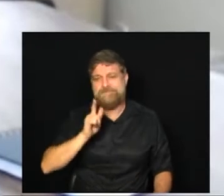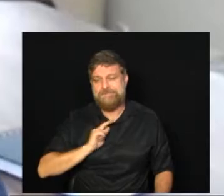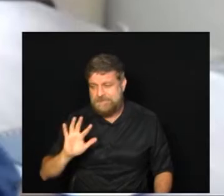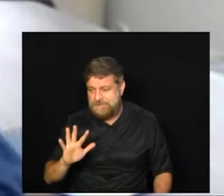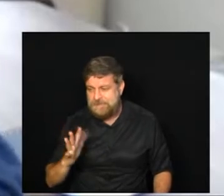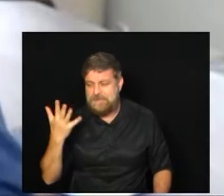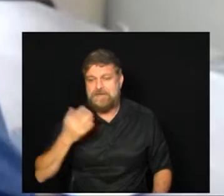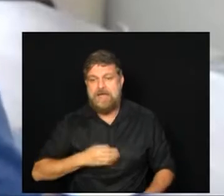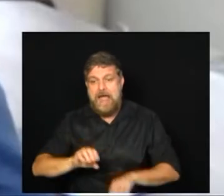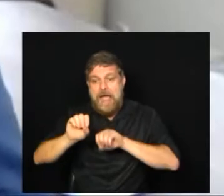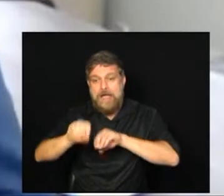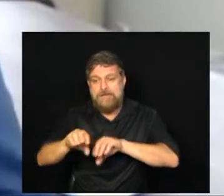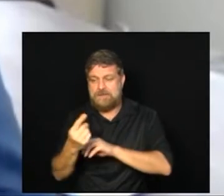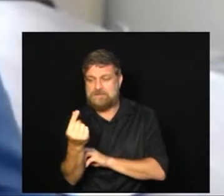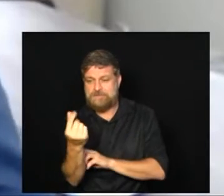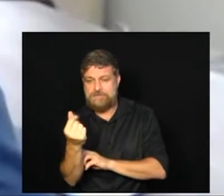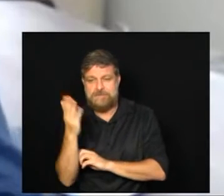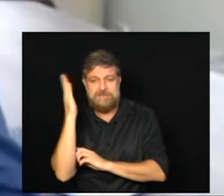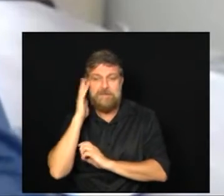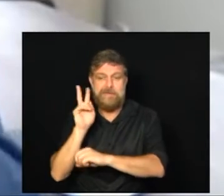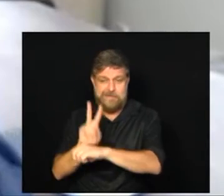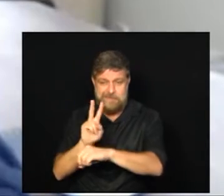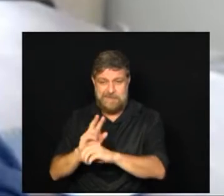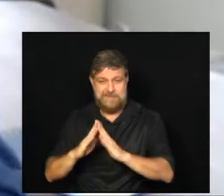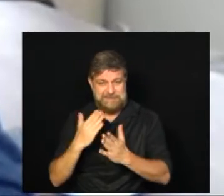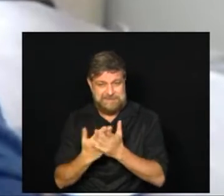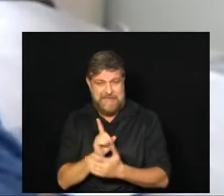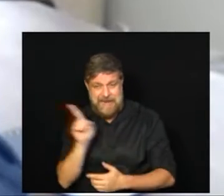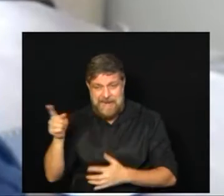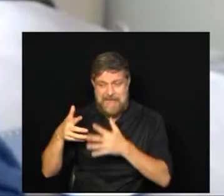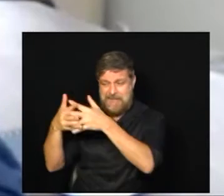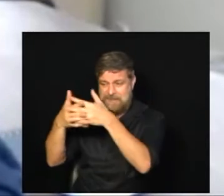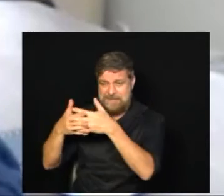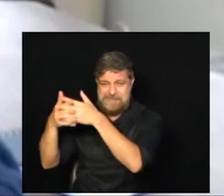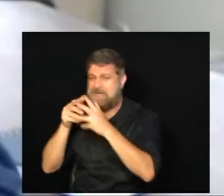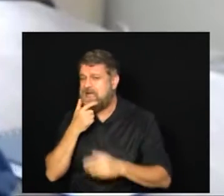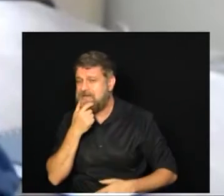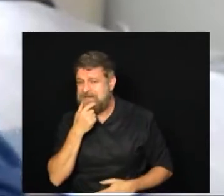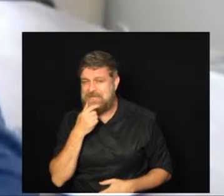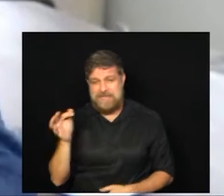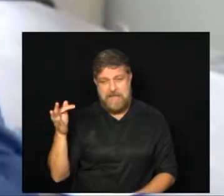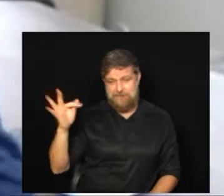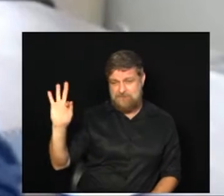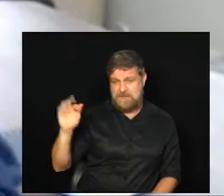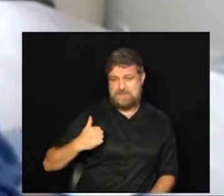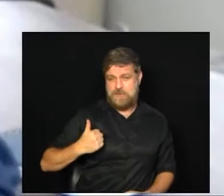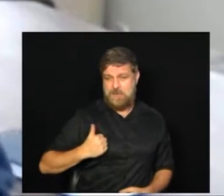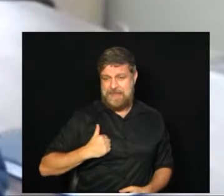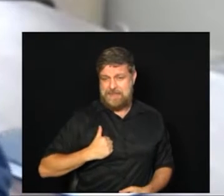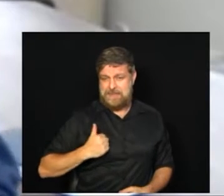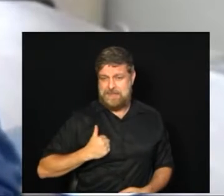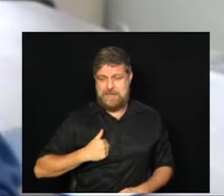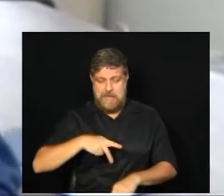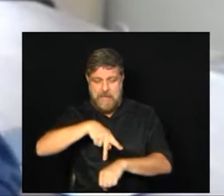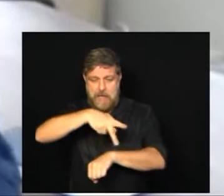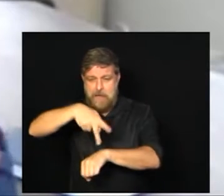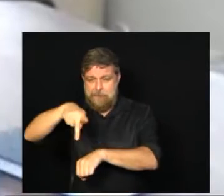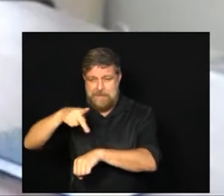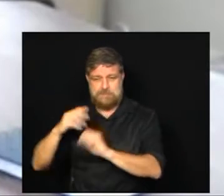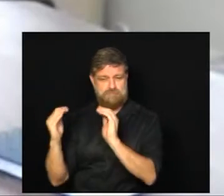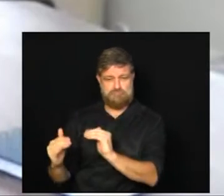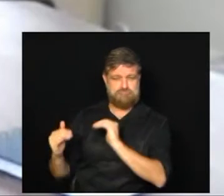implementar educação financeira nas escolas. Mesmo nos Estados Unidos, na Inglaterra, na França, no Canadá, em países que se dizem